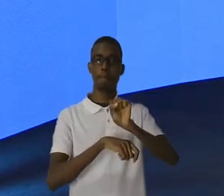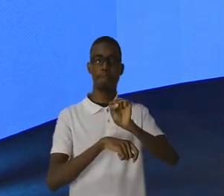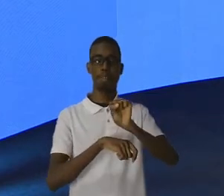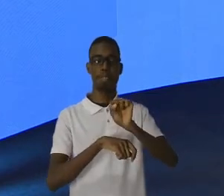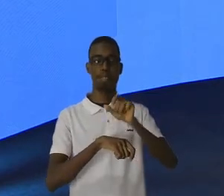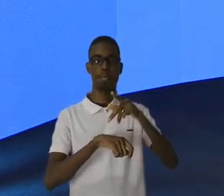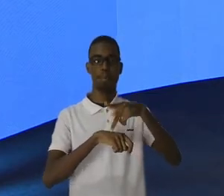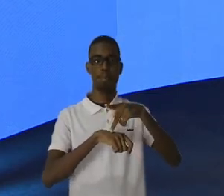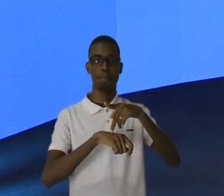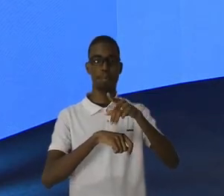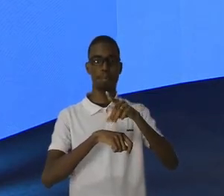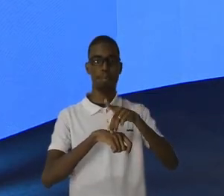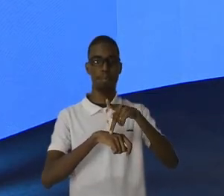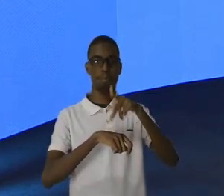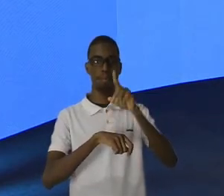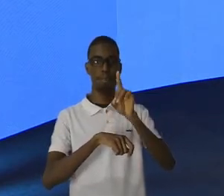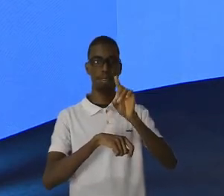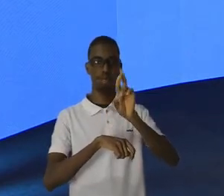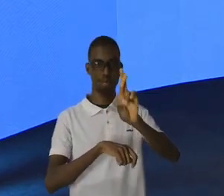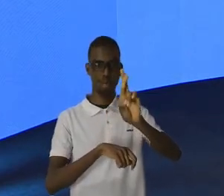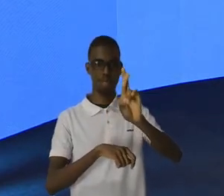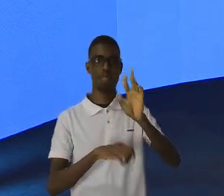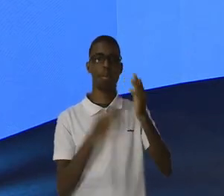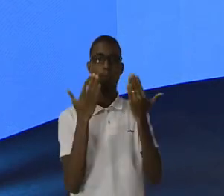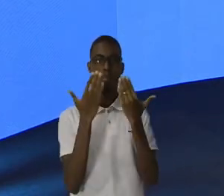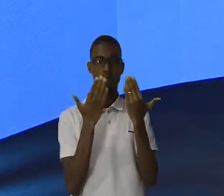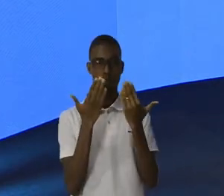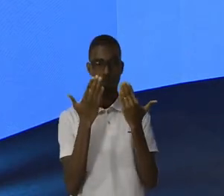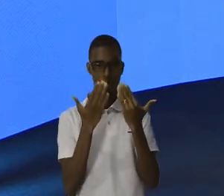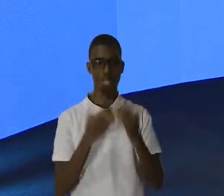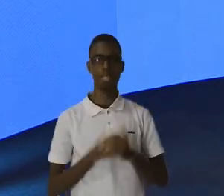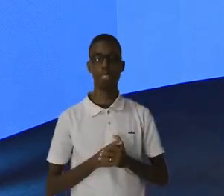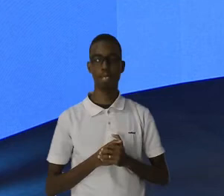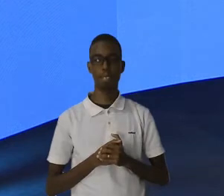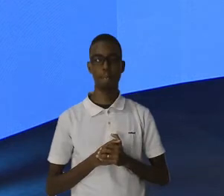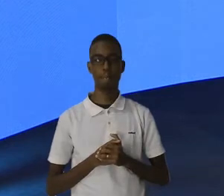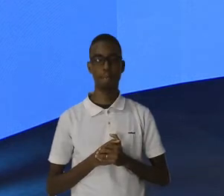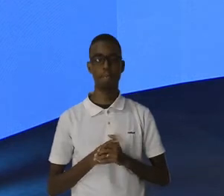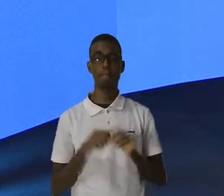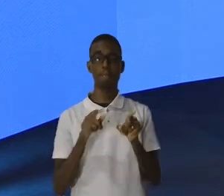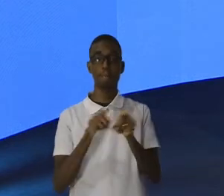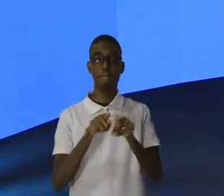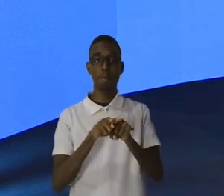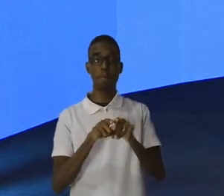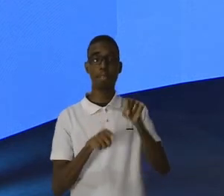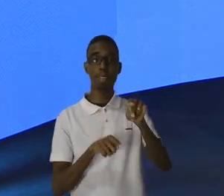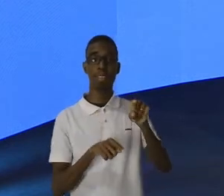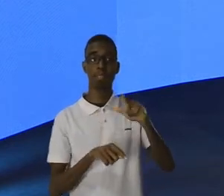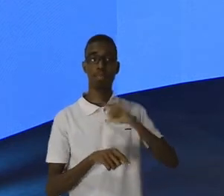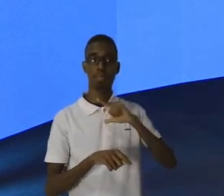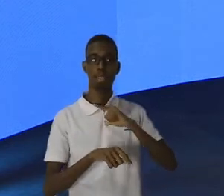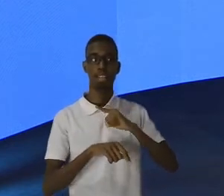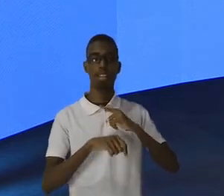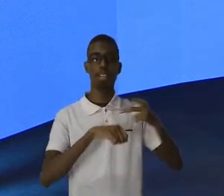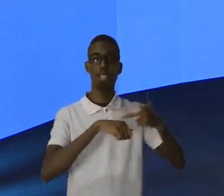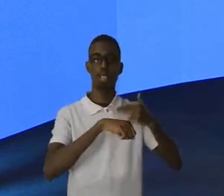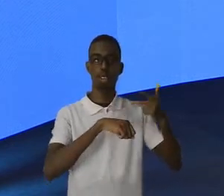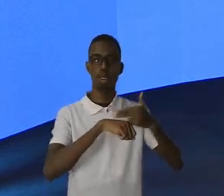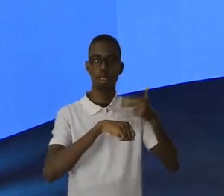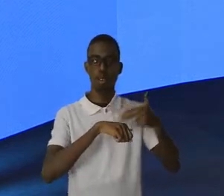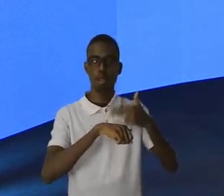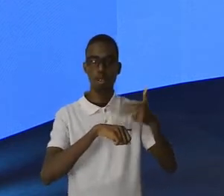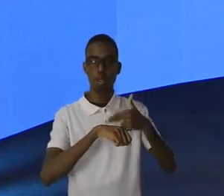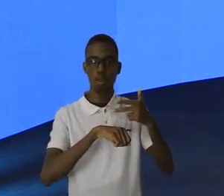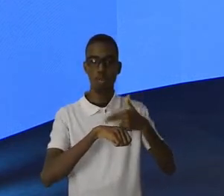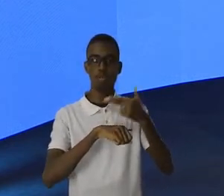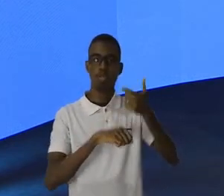Ela fez um fellowship em avaliação neuropsicológica pré- e pós-operatória da cirurgia da epilepsia e hidrocefalia da pressão normal